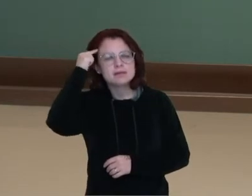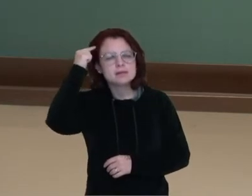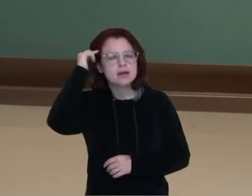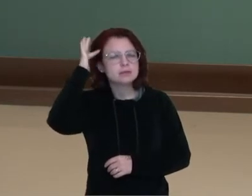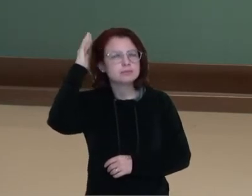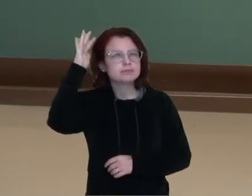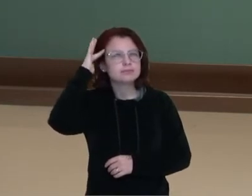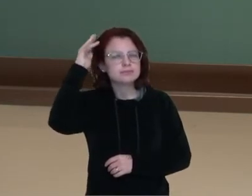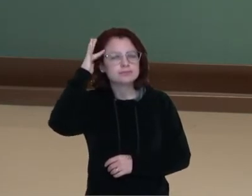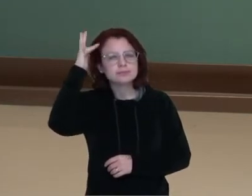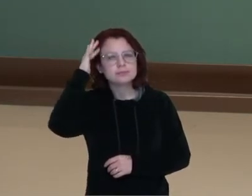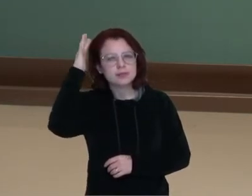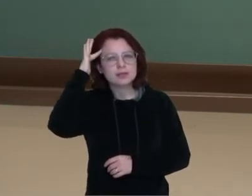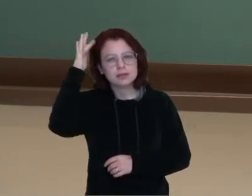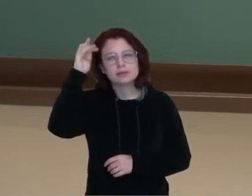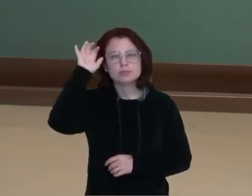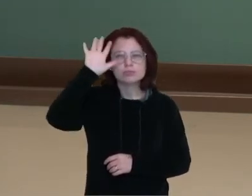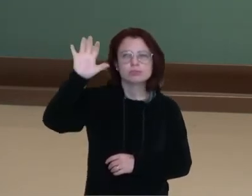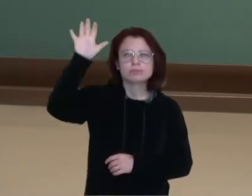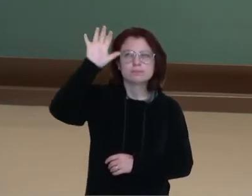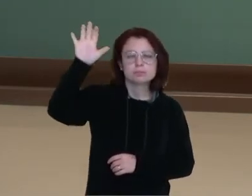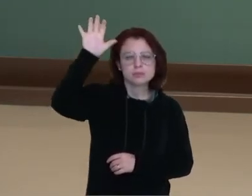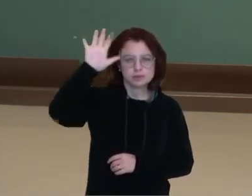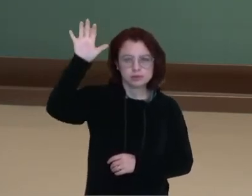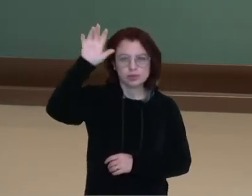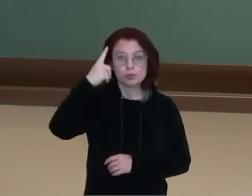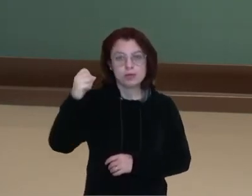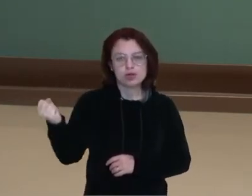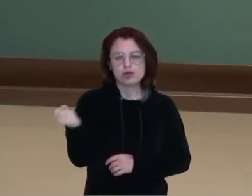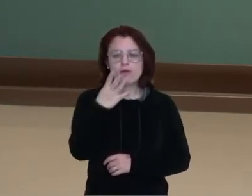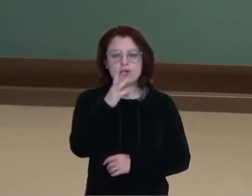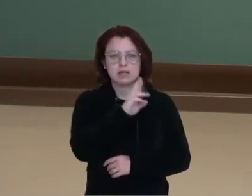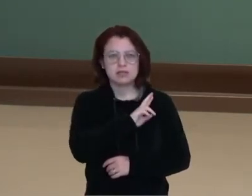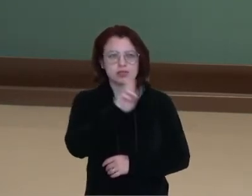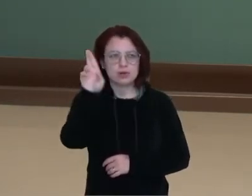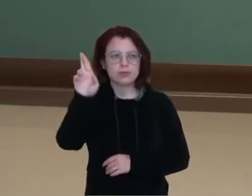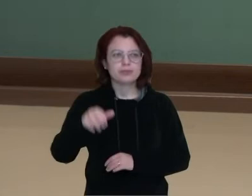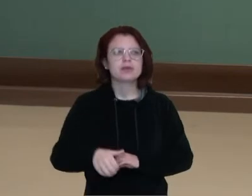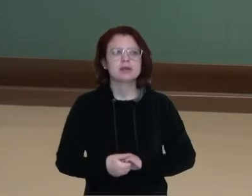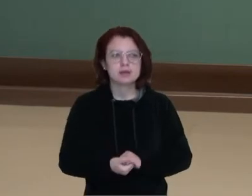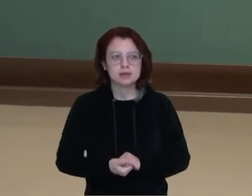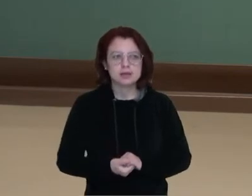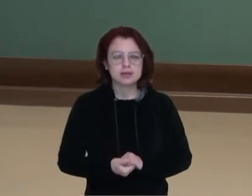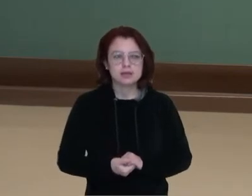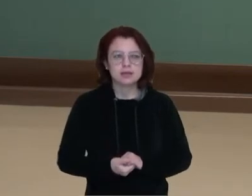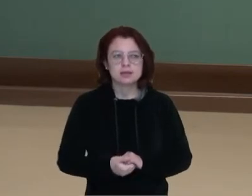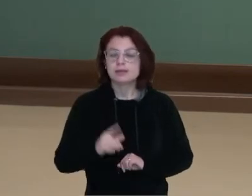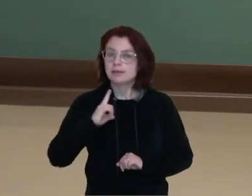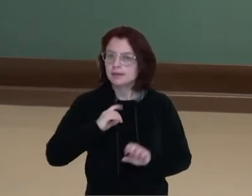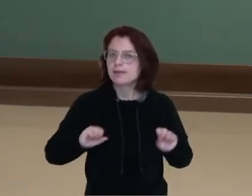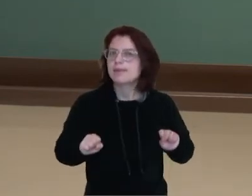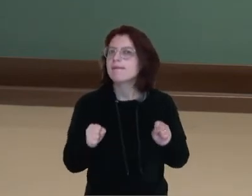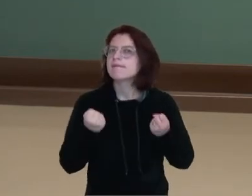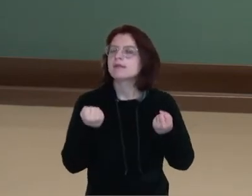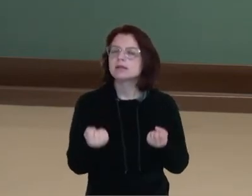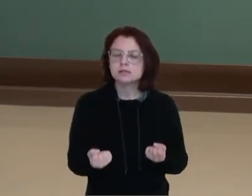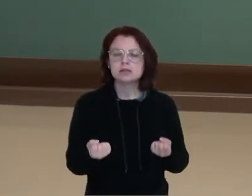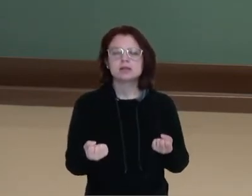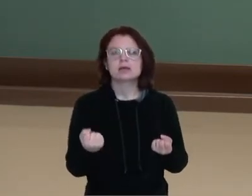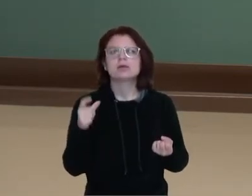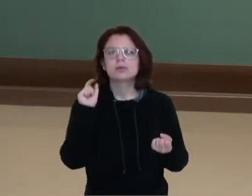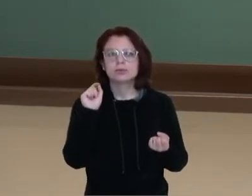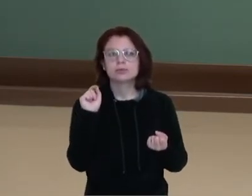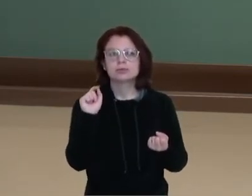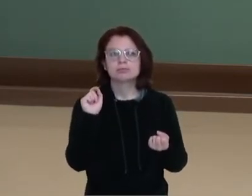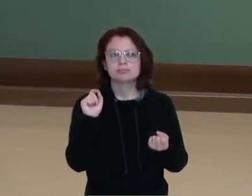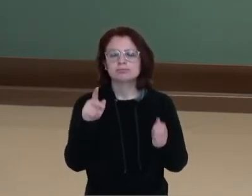pensar um imaginário, inclusive, de uma nova religião, e defender, ele se apresenta, né, como